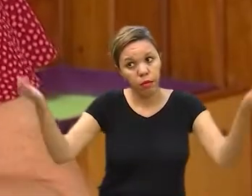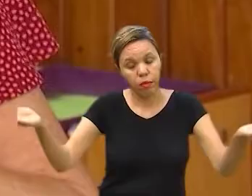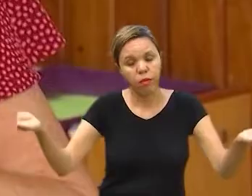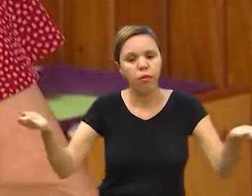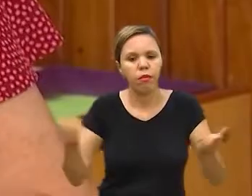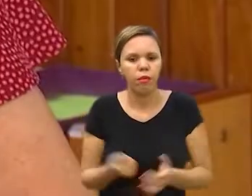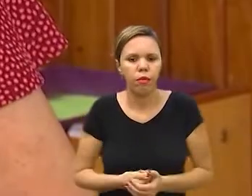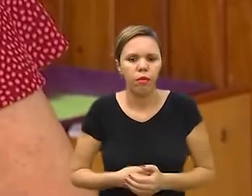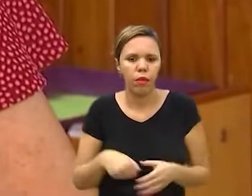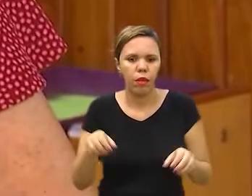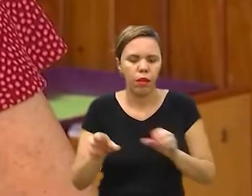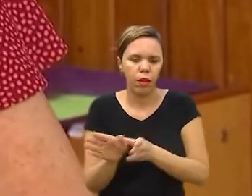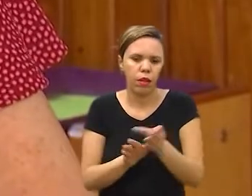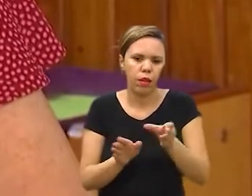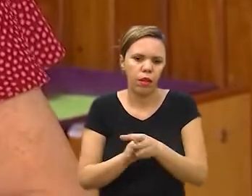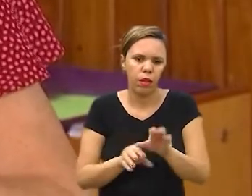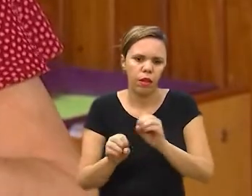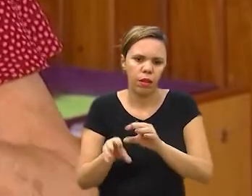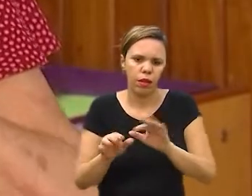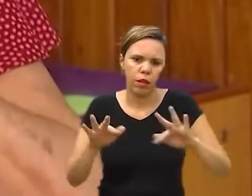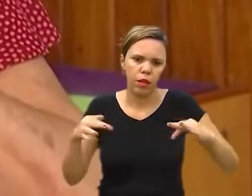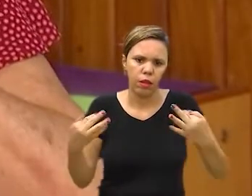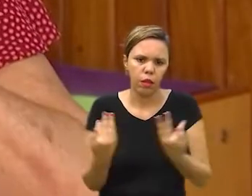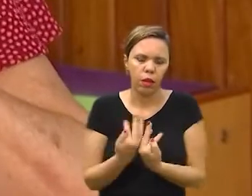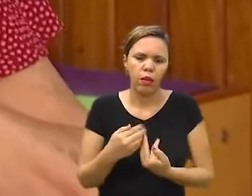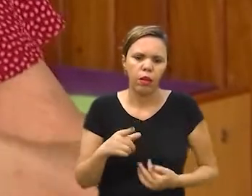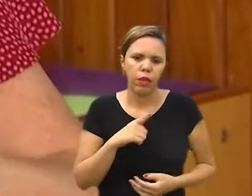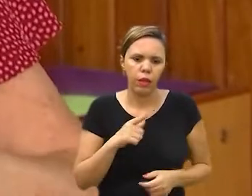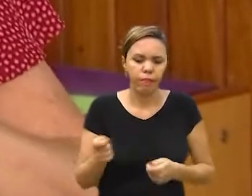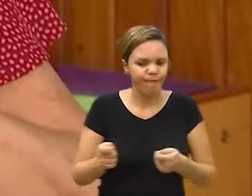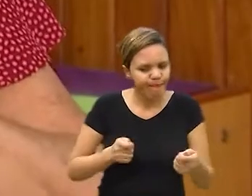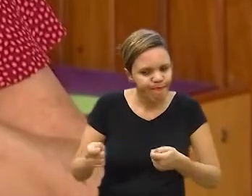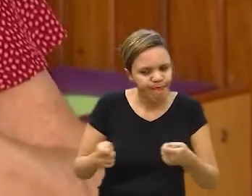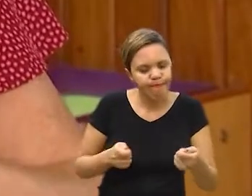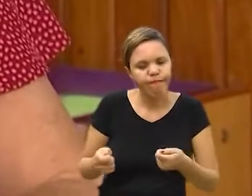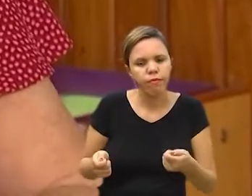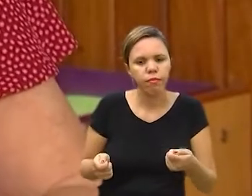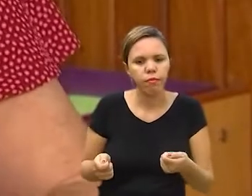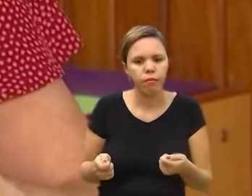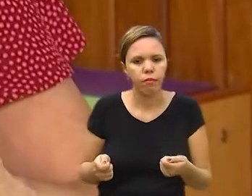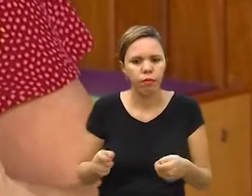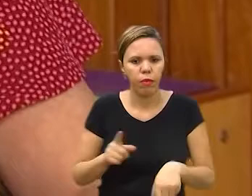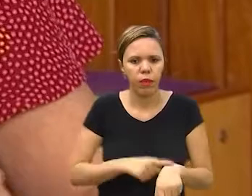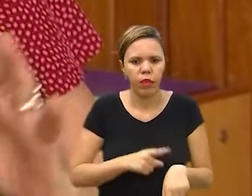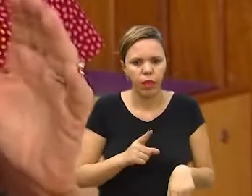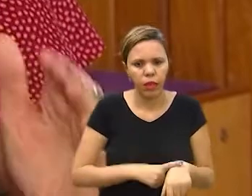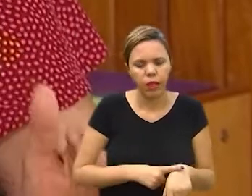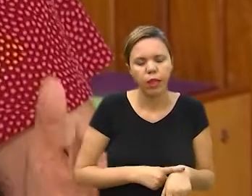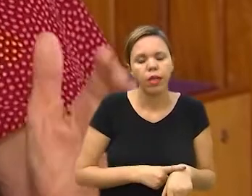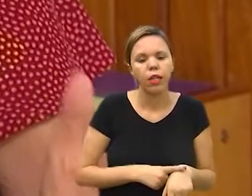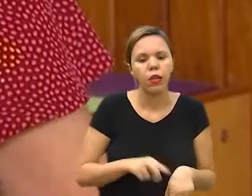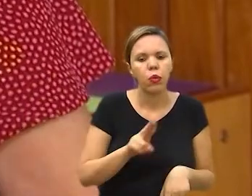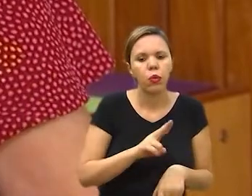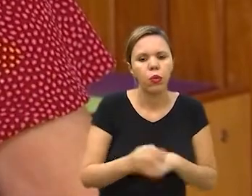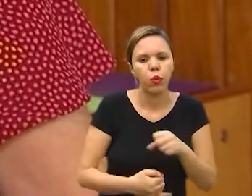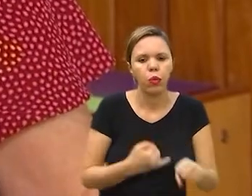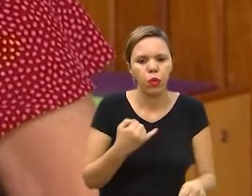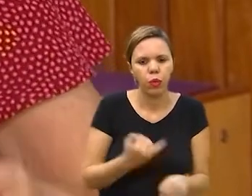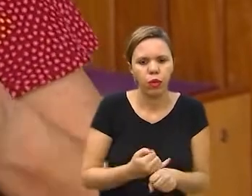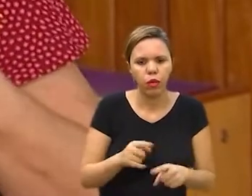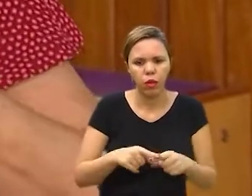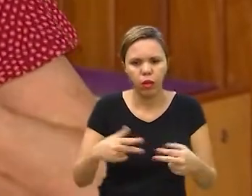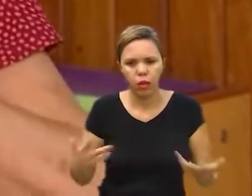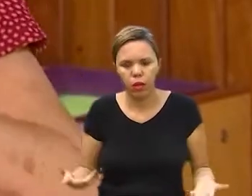contato lá, a gente orienta os pais para criar um equilíbrio no seu tempo gasto nos